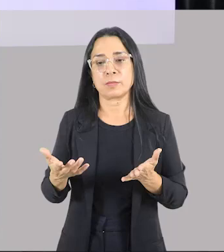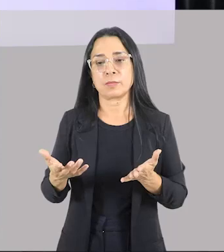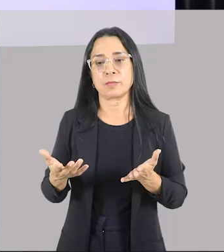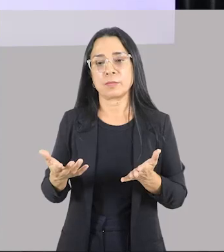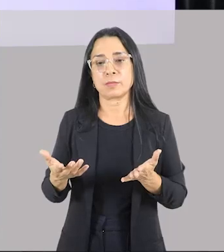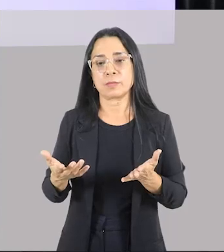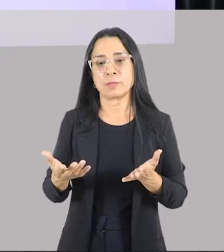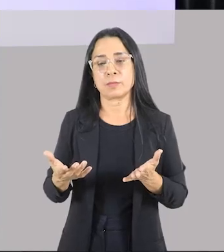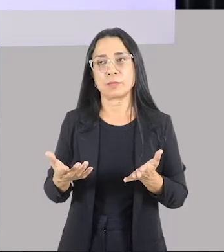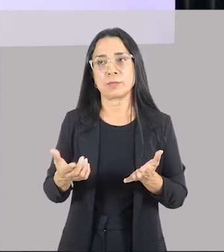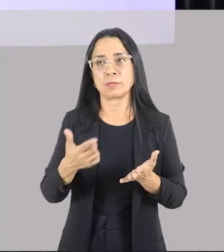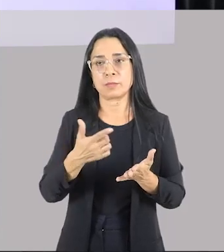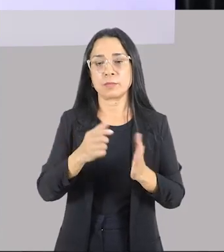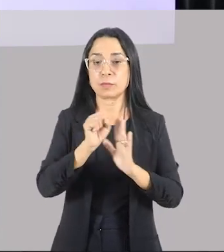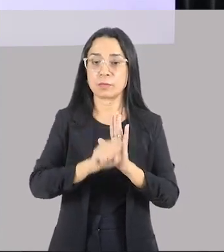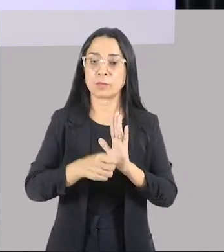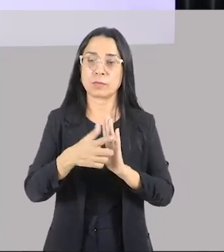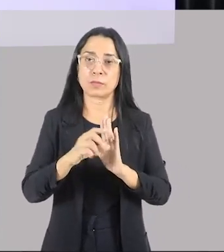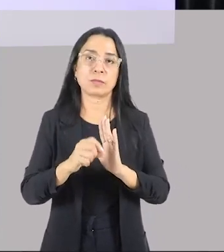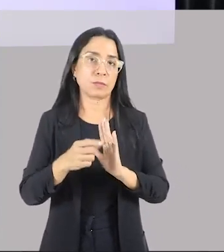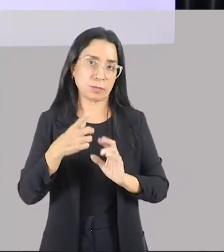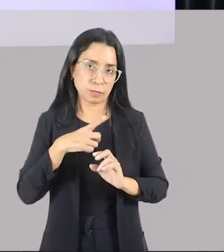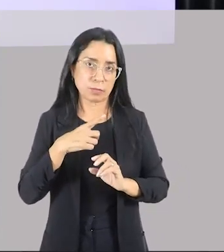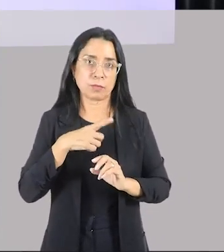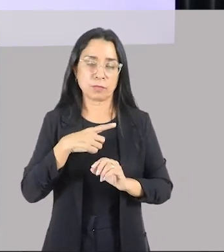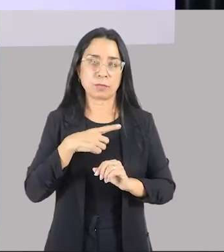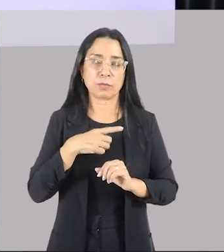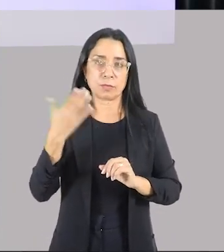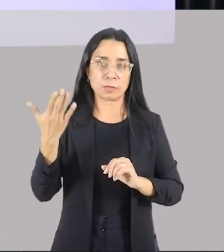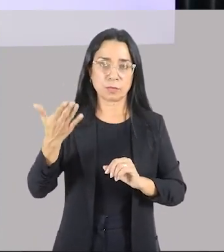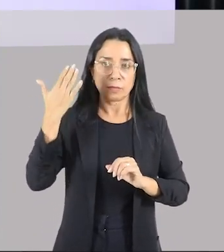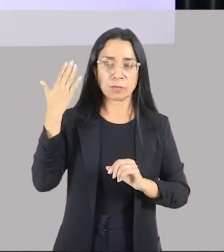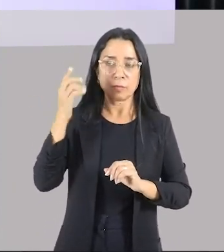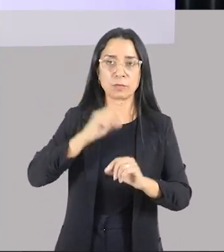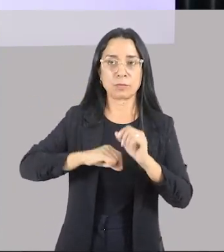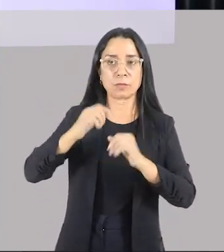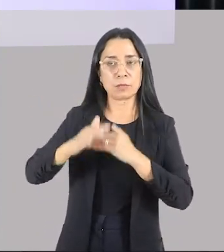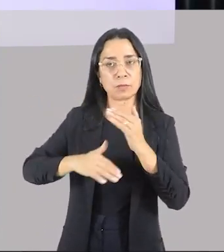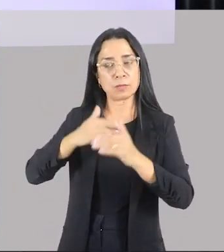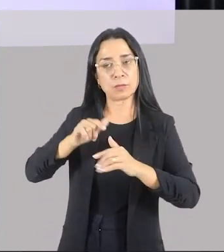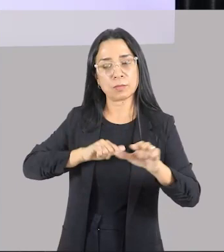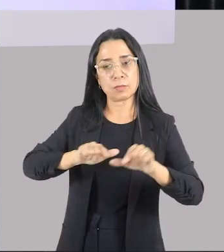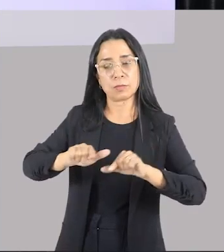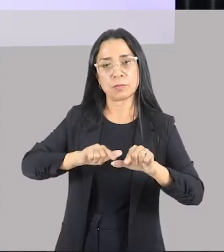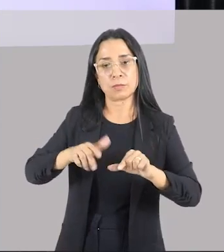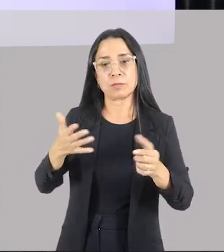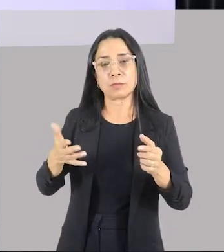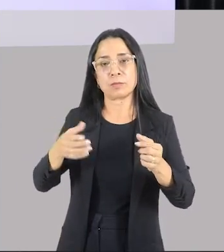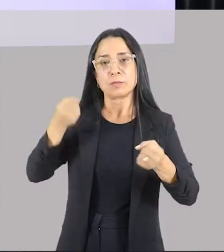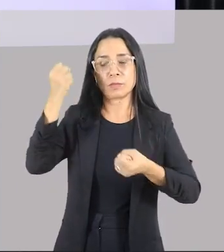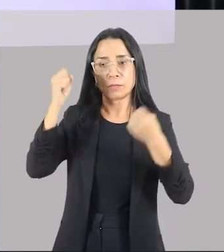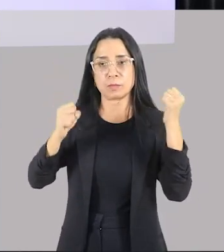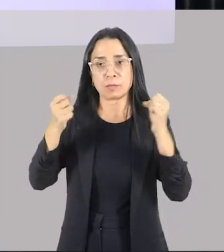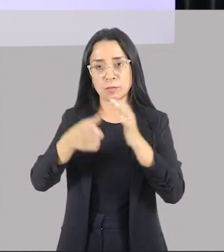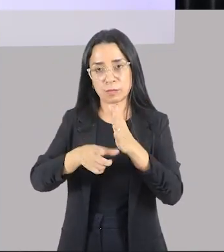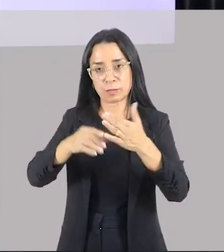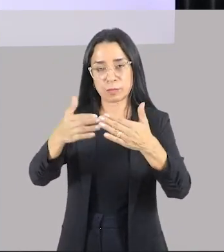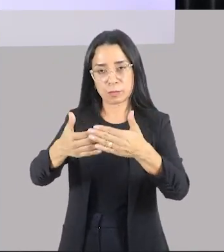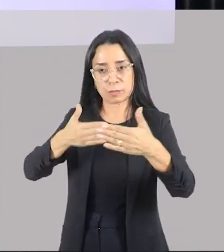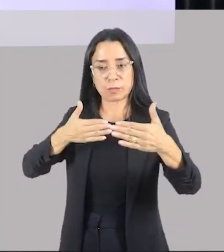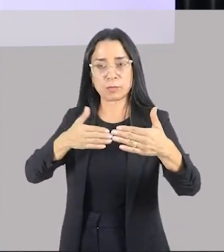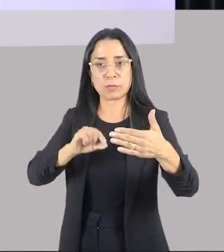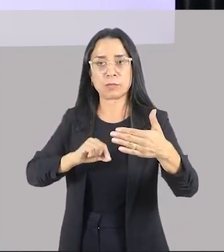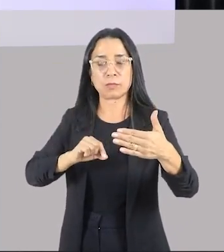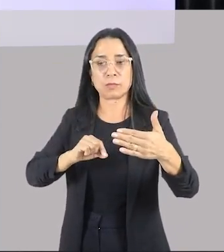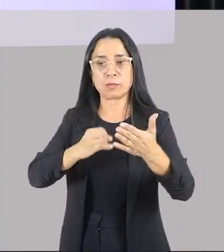século XX, né, mas como eu falei, existia já esse processo de trabalhadores na indústria antes mesmo, né,